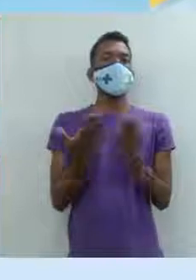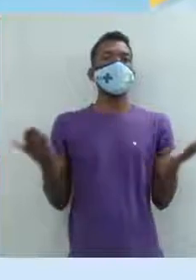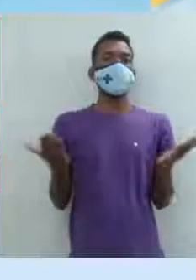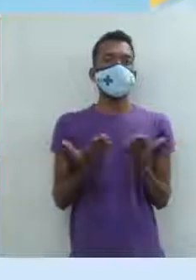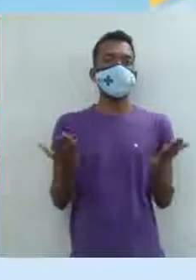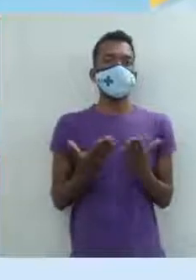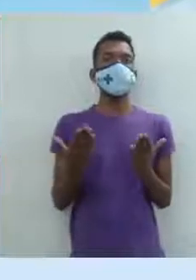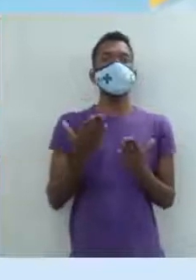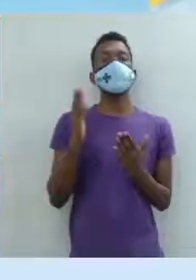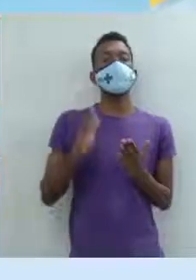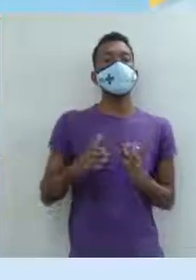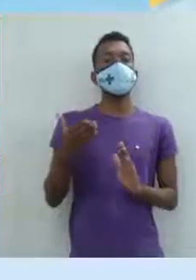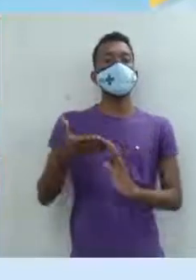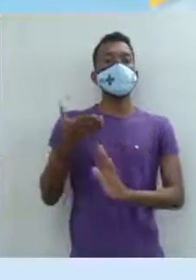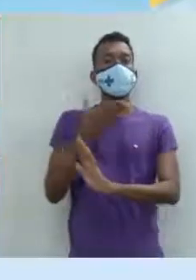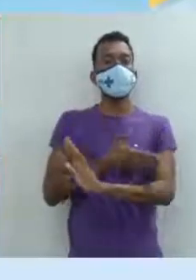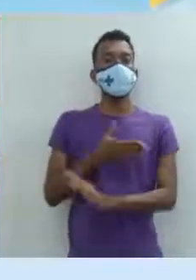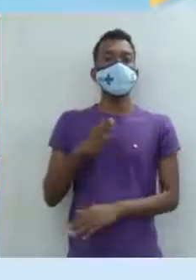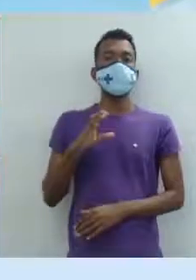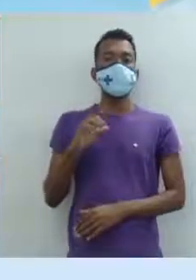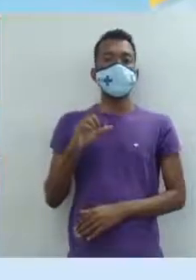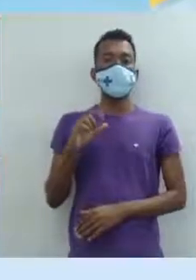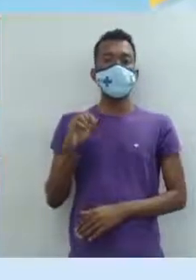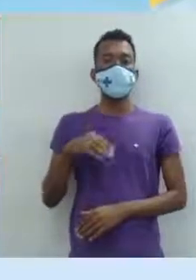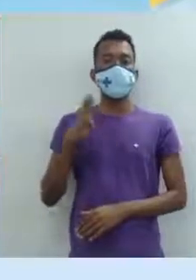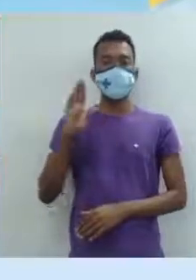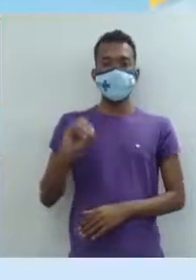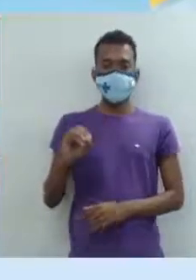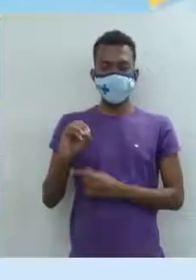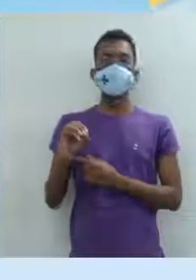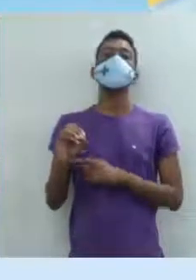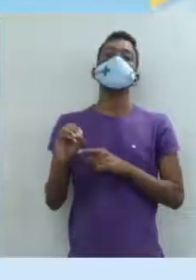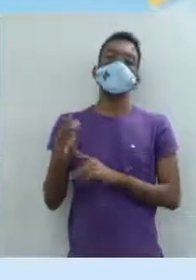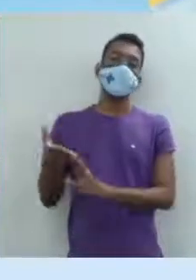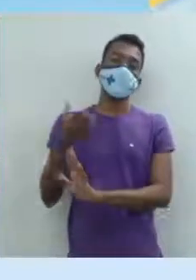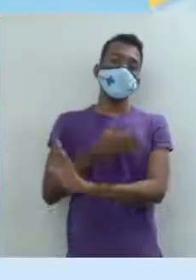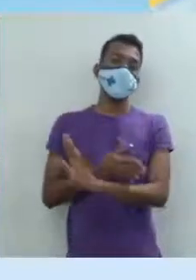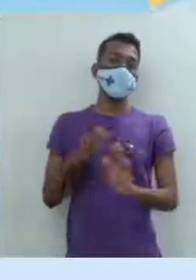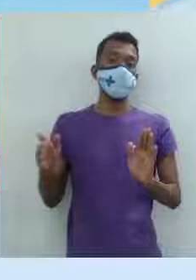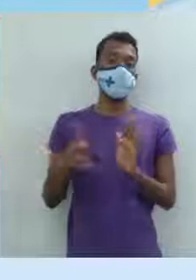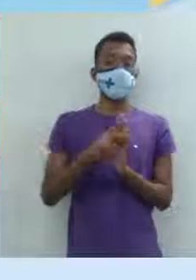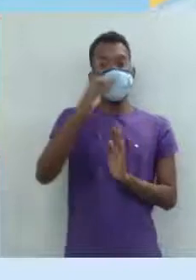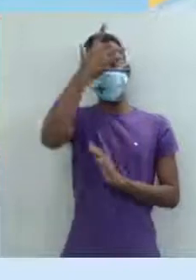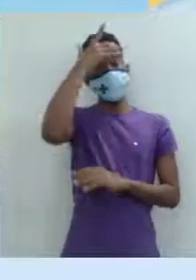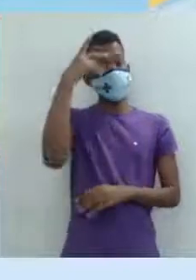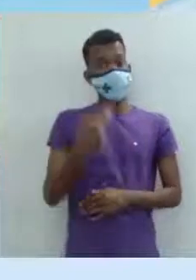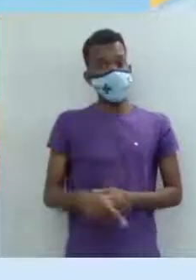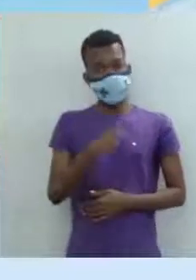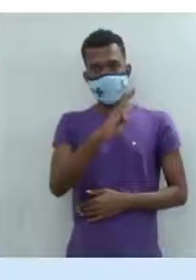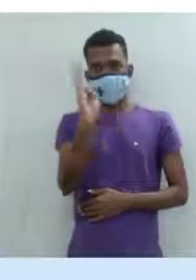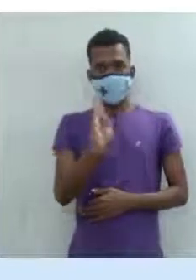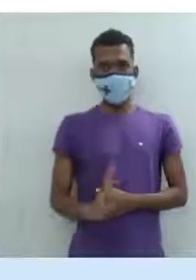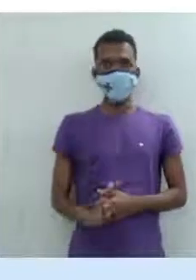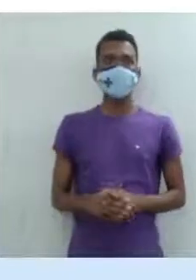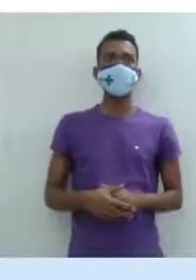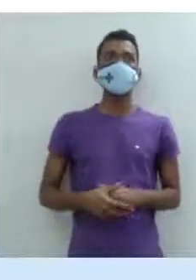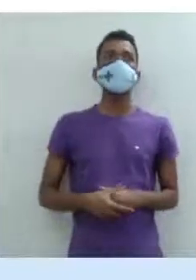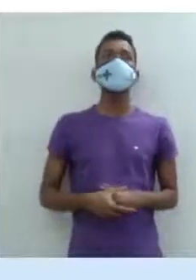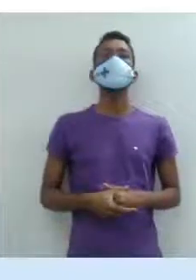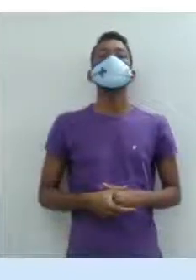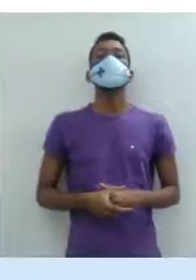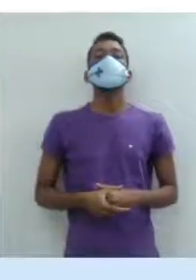que antecederam Colombo, não é isso? Os povos originários do Brasil. Então, vamos lá? Então,